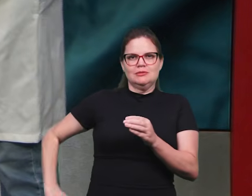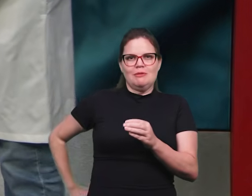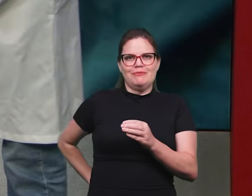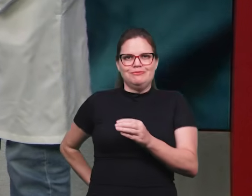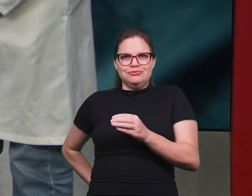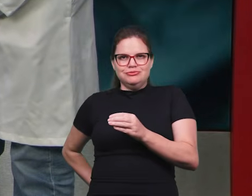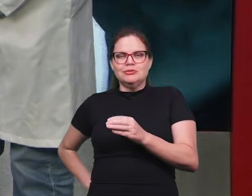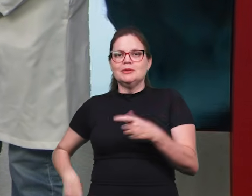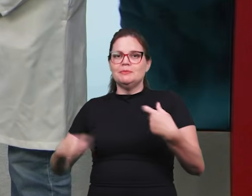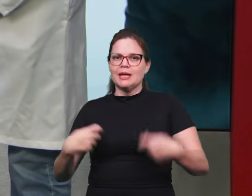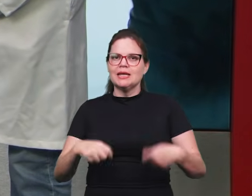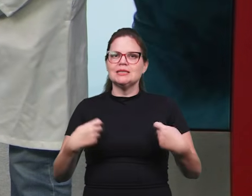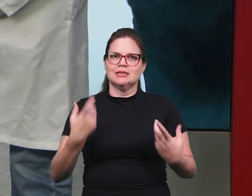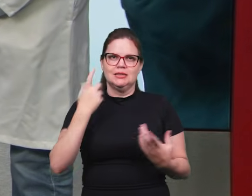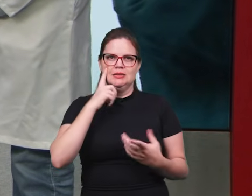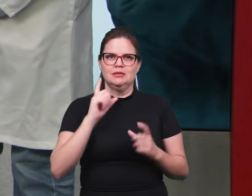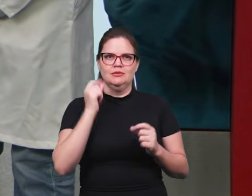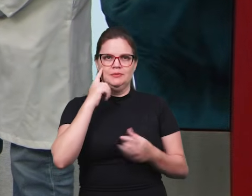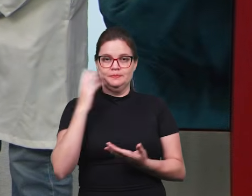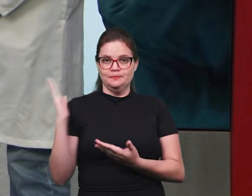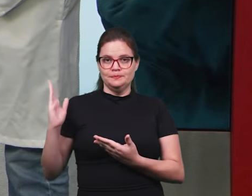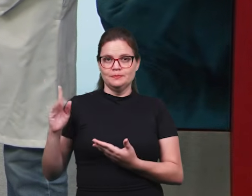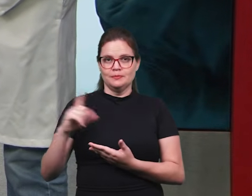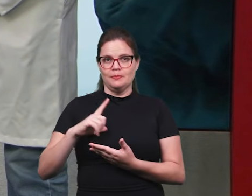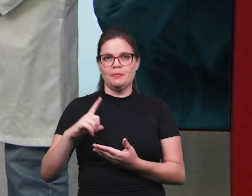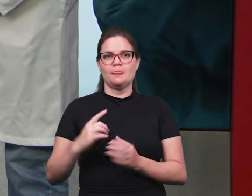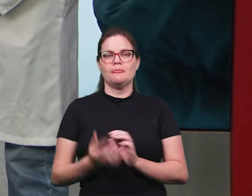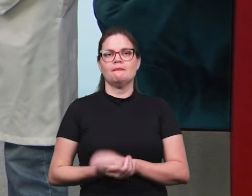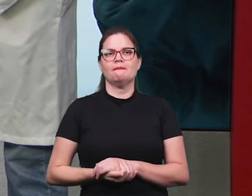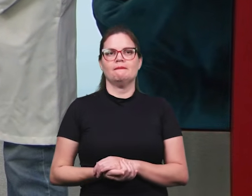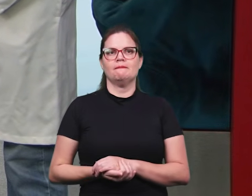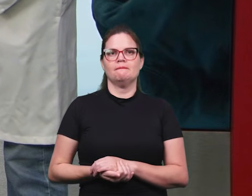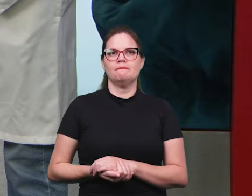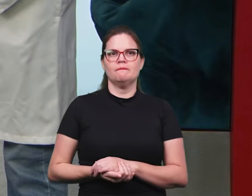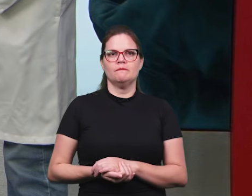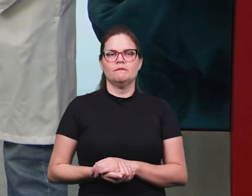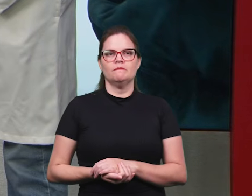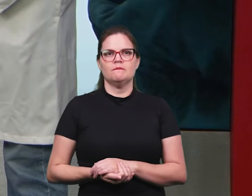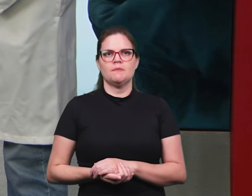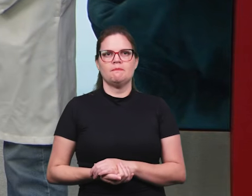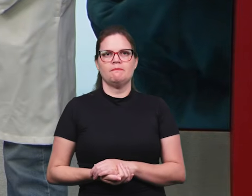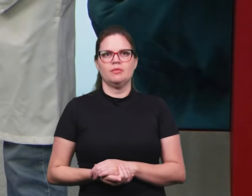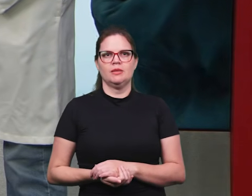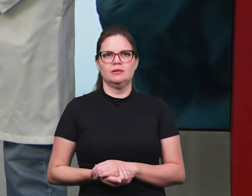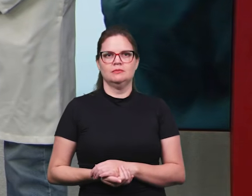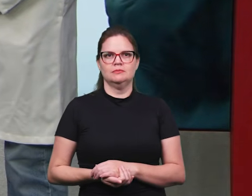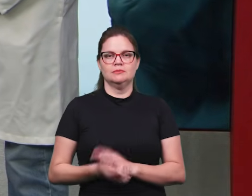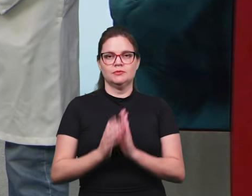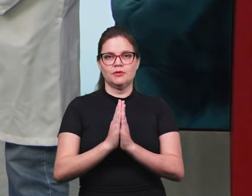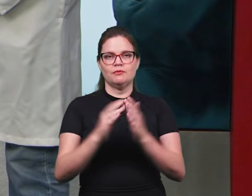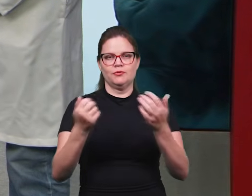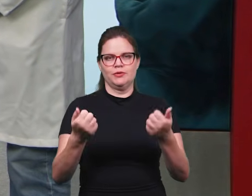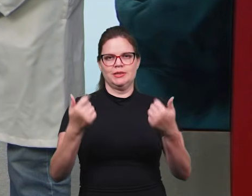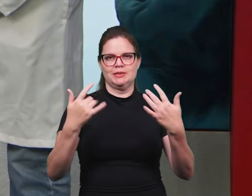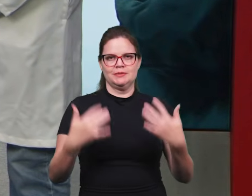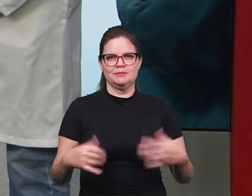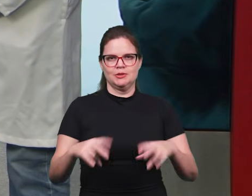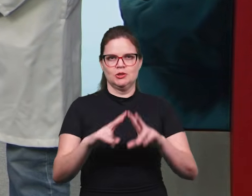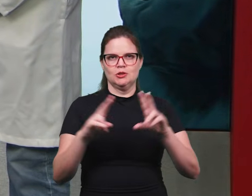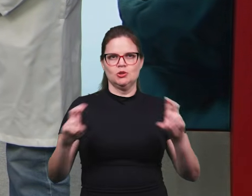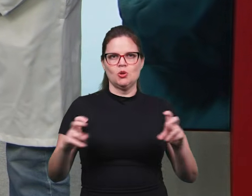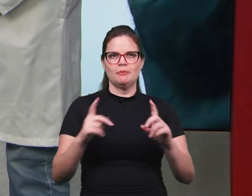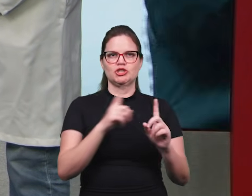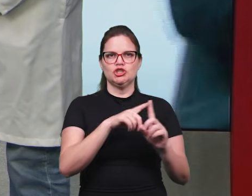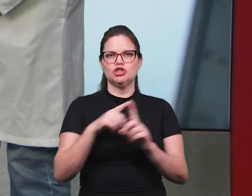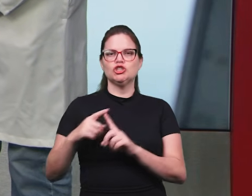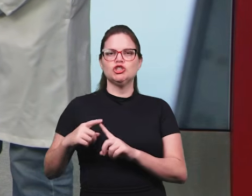a raquianestesia, né? Nós estamos aqui com um modelo aqui de faculdade e eu queria que você explicasse um pouquinho a respeito desse